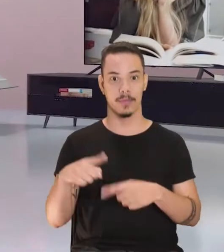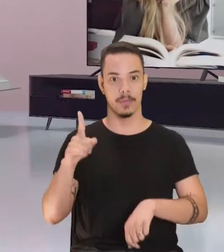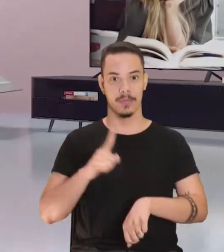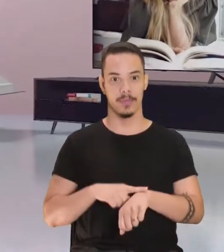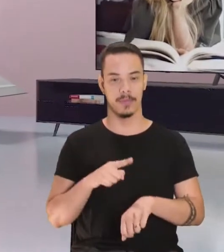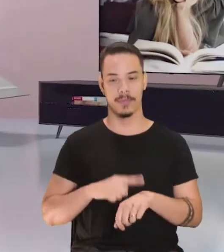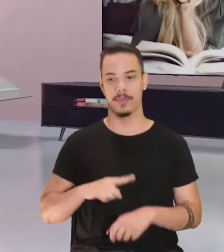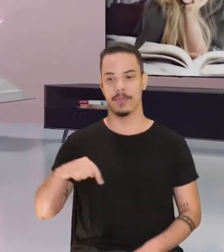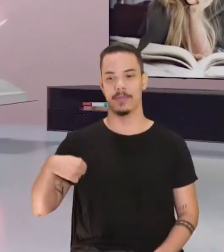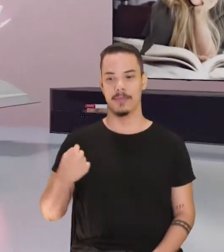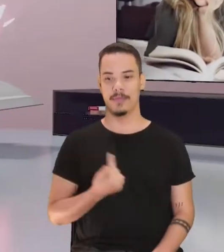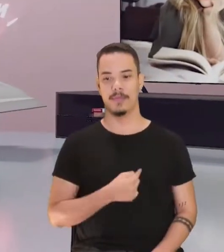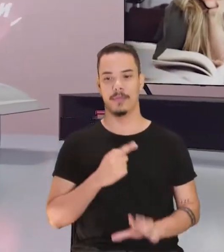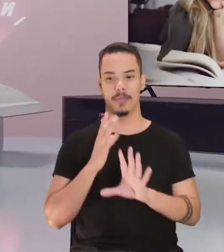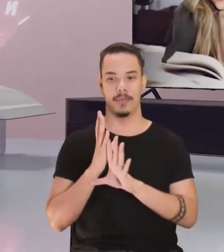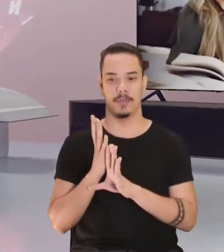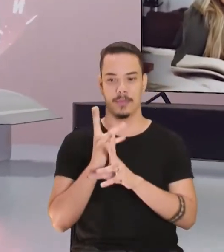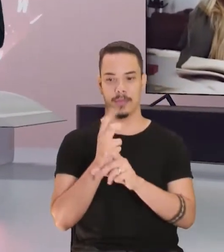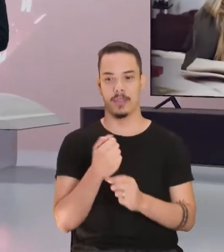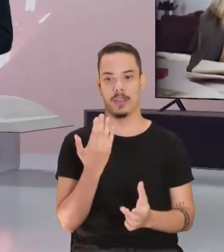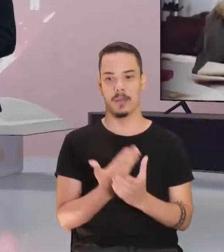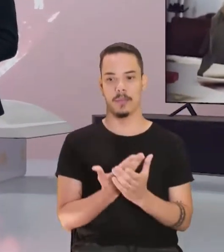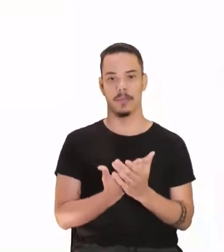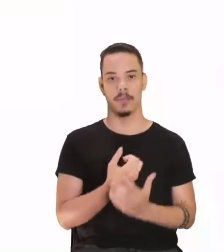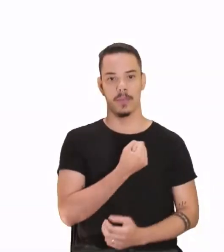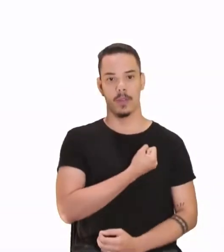da nossa revisão, aula